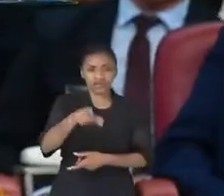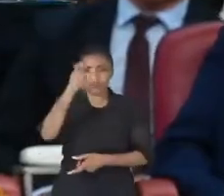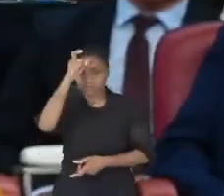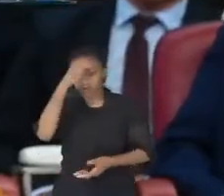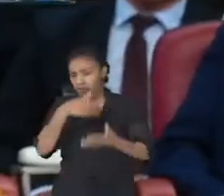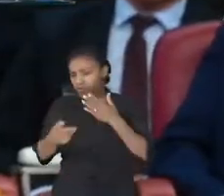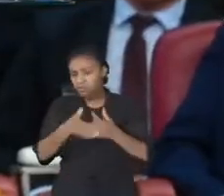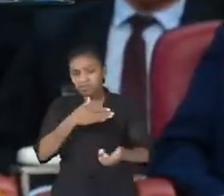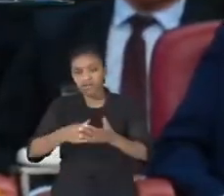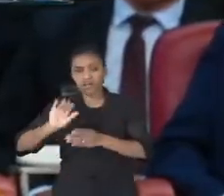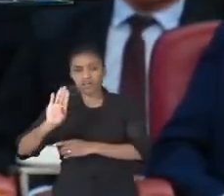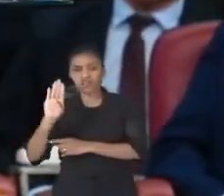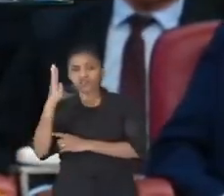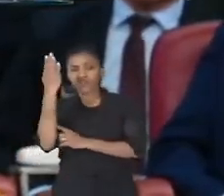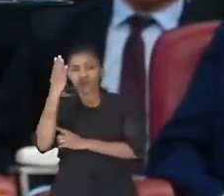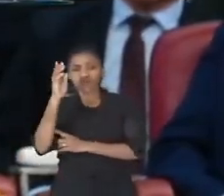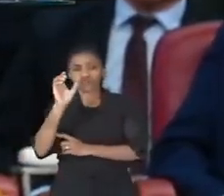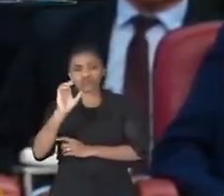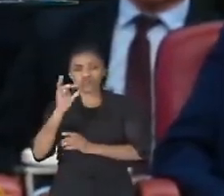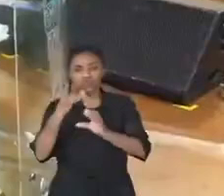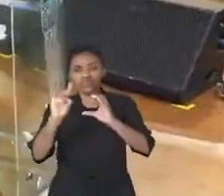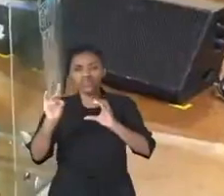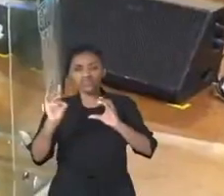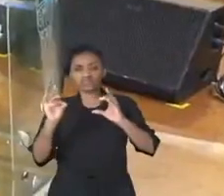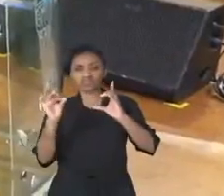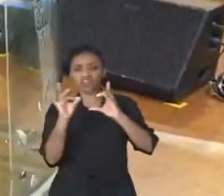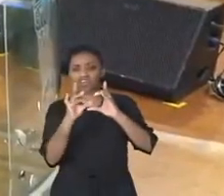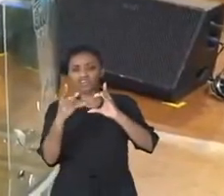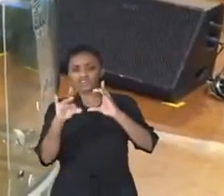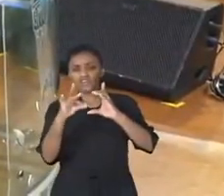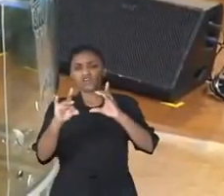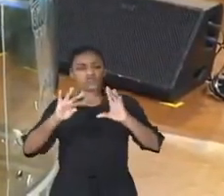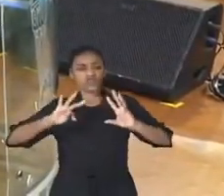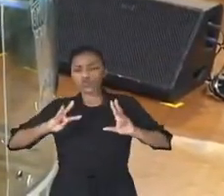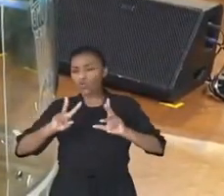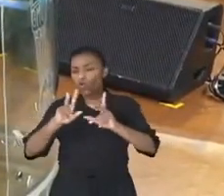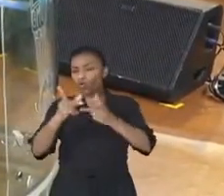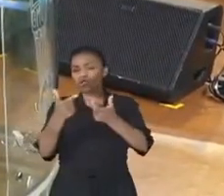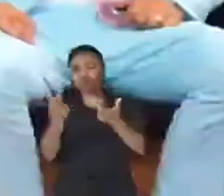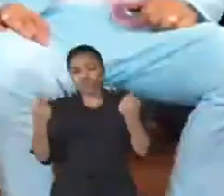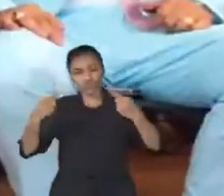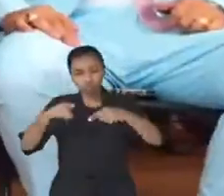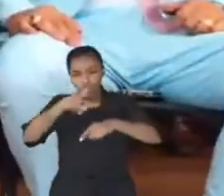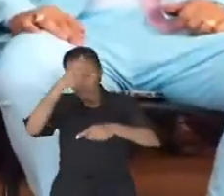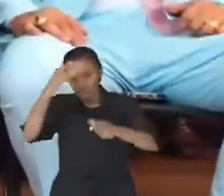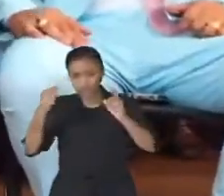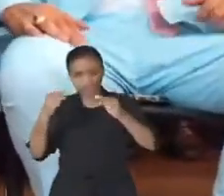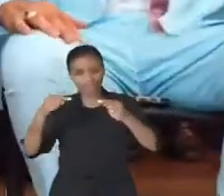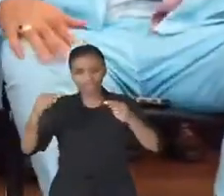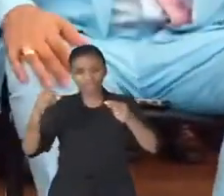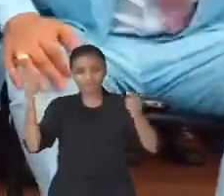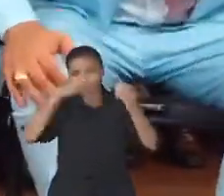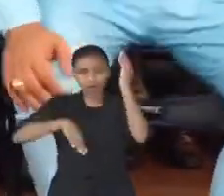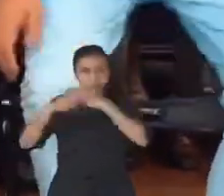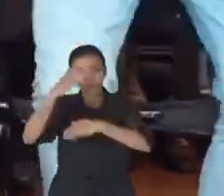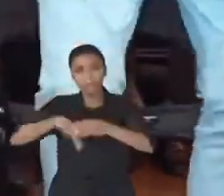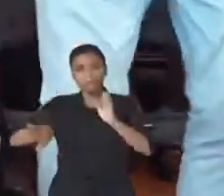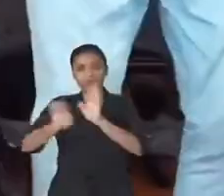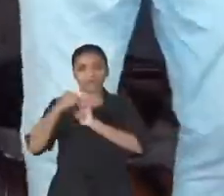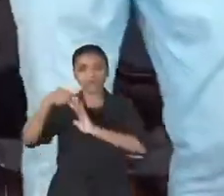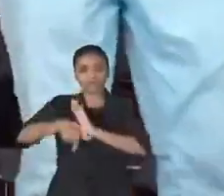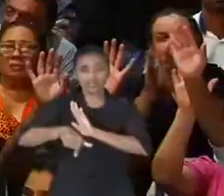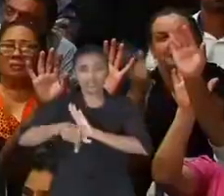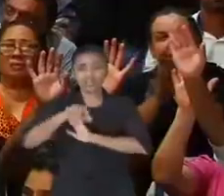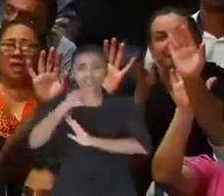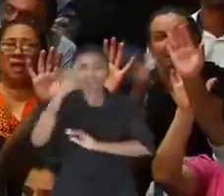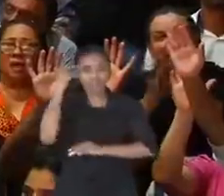demônio, anticristo, besta, falso profeta, Zé Pilintra, Zé Pilantra, Chucaveira, Tranca Rua, Preto Velho, Nega Velha, Folha de São Paulo,